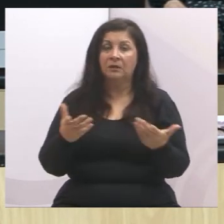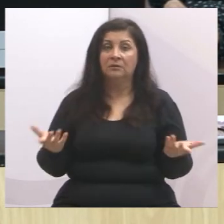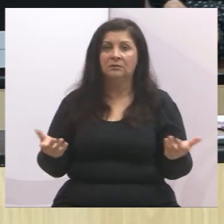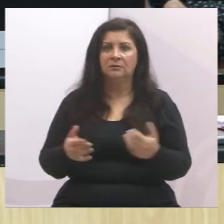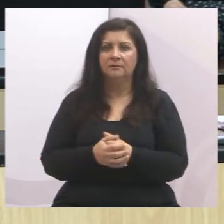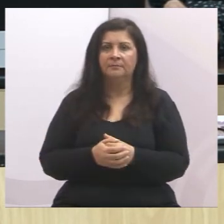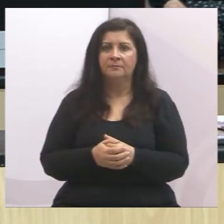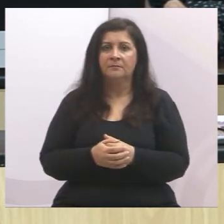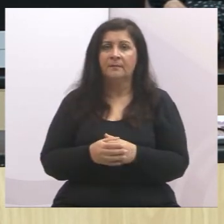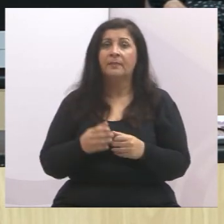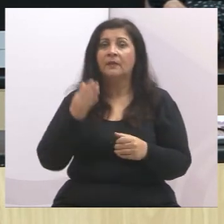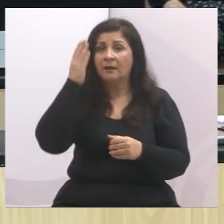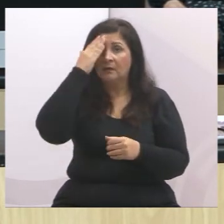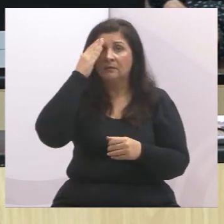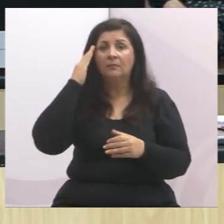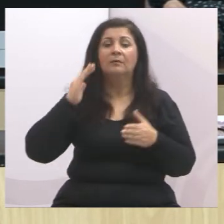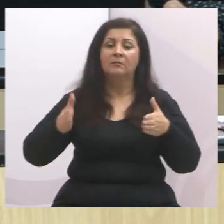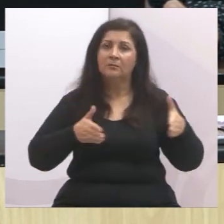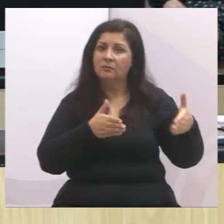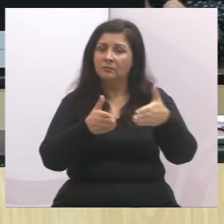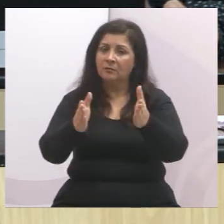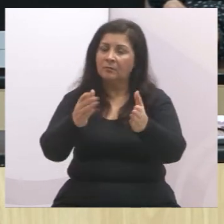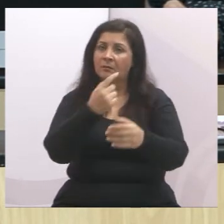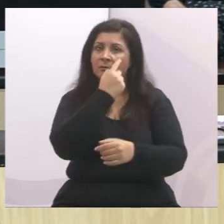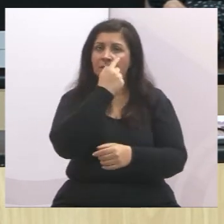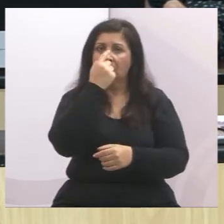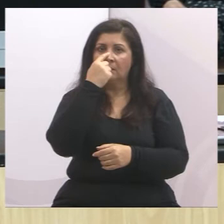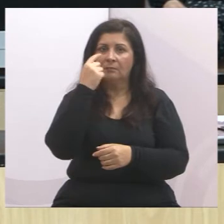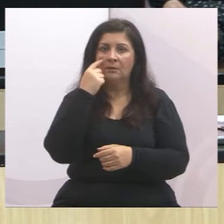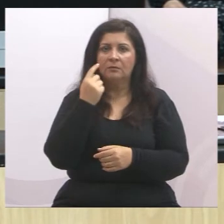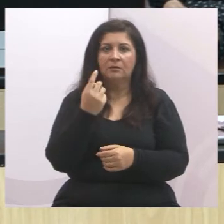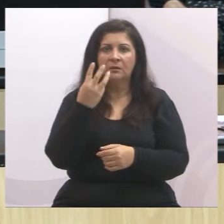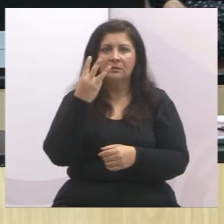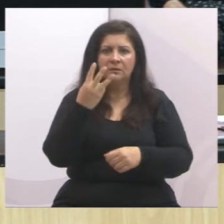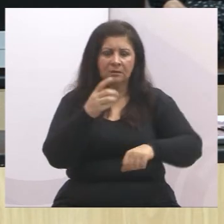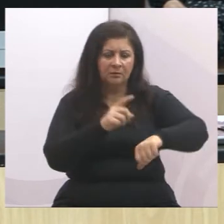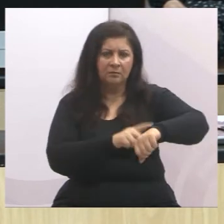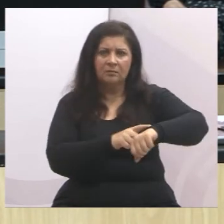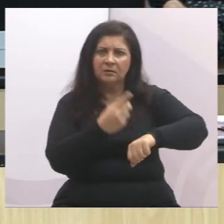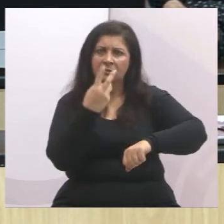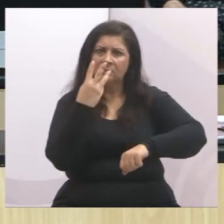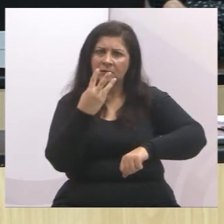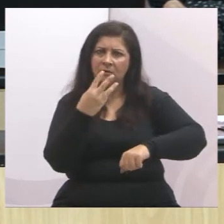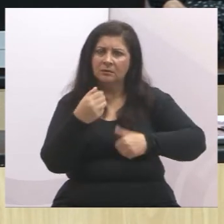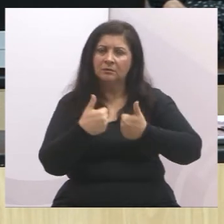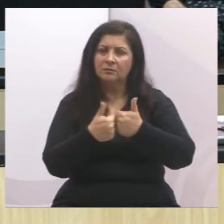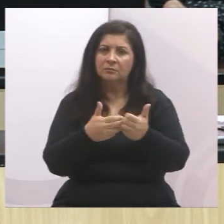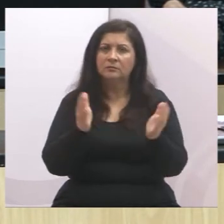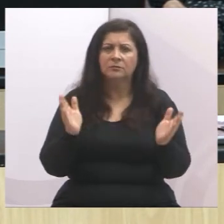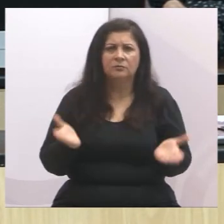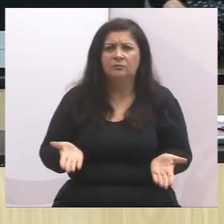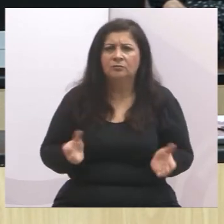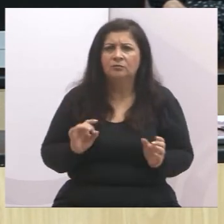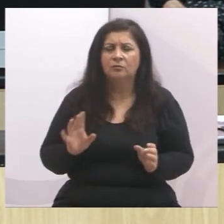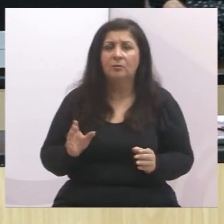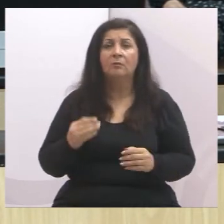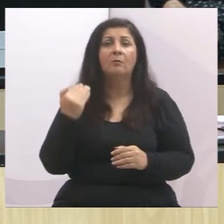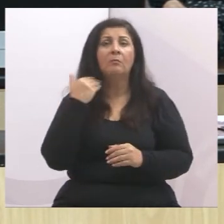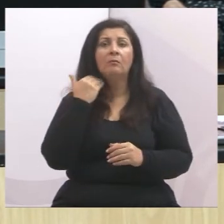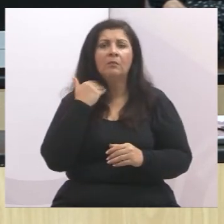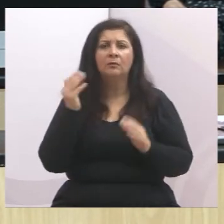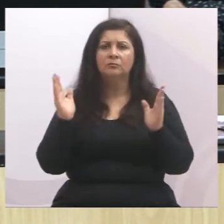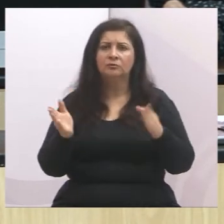que o itinerário abrangendo o Parque Meia Lua só conta com 3 horários. Considerando que os comércios e bancos voltarão com o horário normal